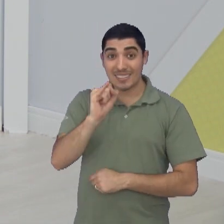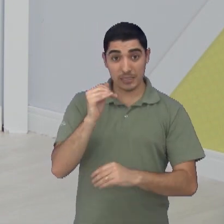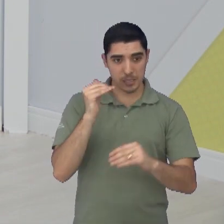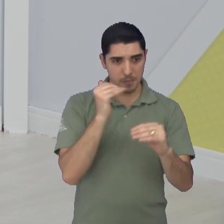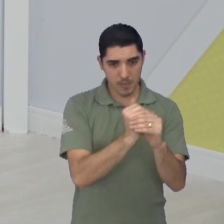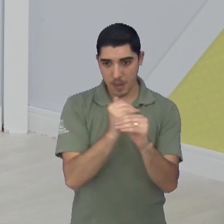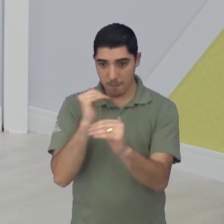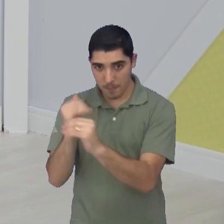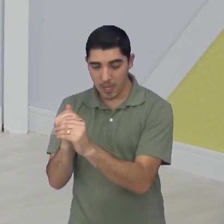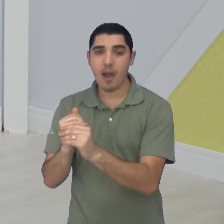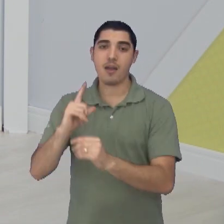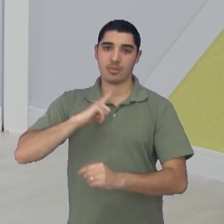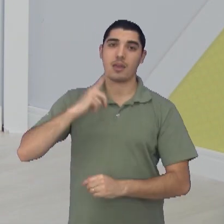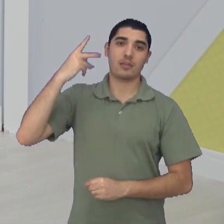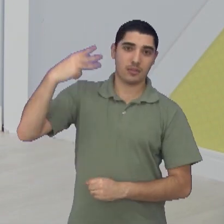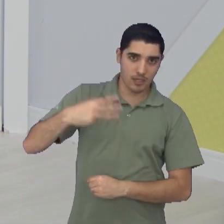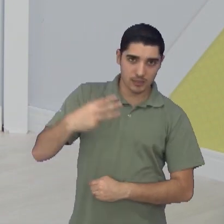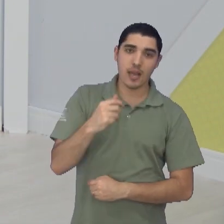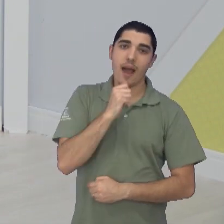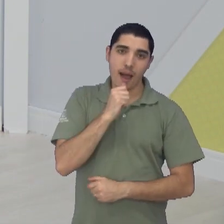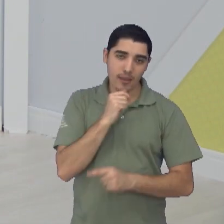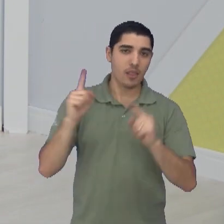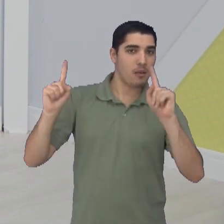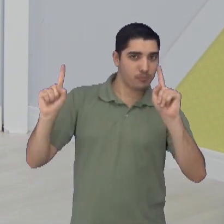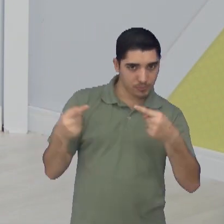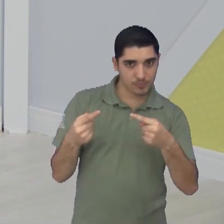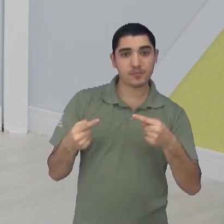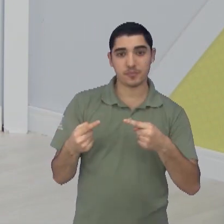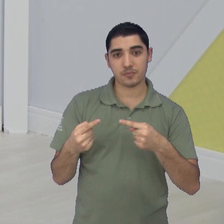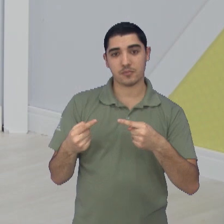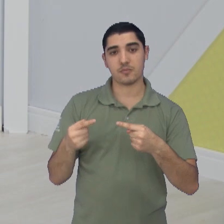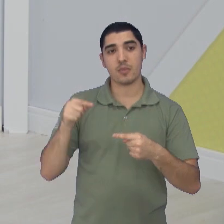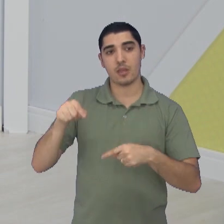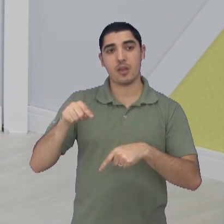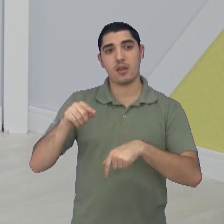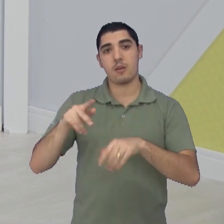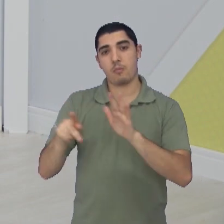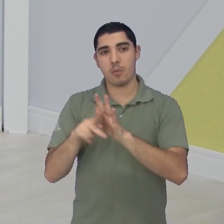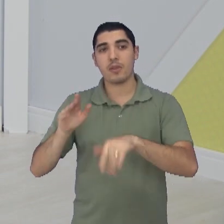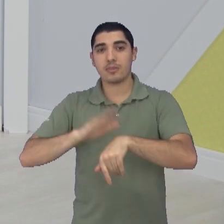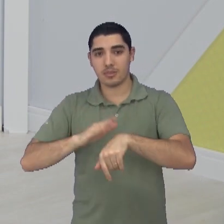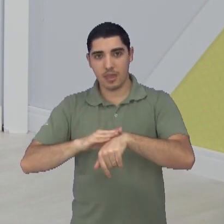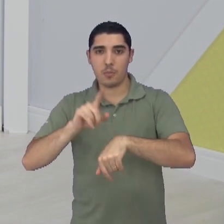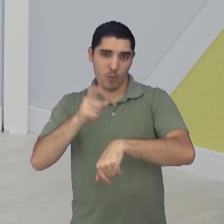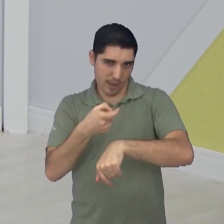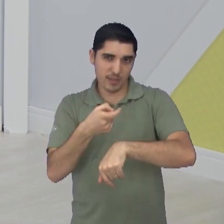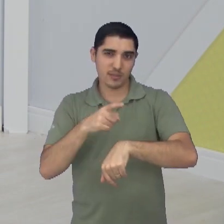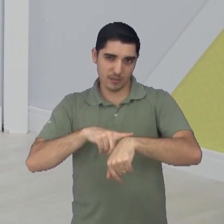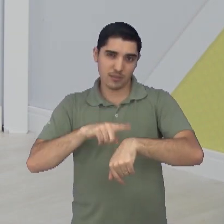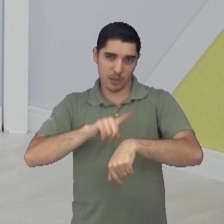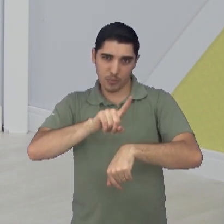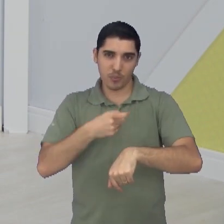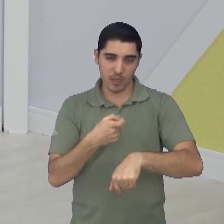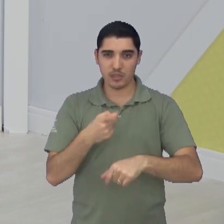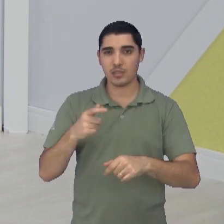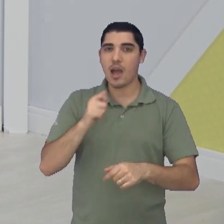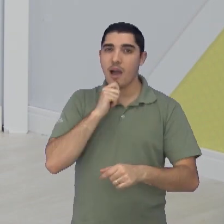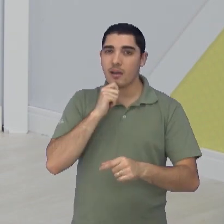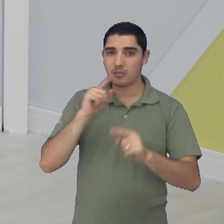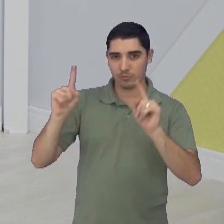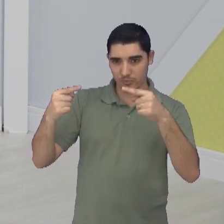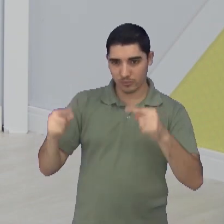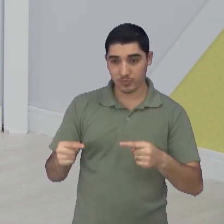para cada lado Golden set se for necessário depois do jogo aqui às 18 horas na quinta-feira acontece o Golden set se